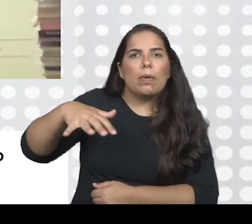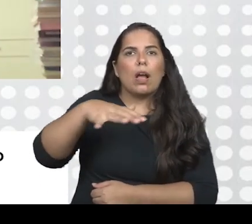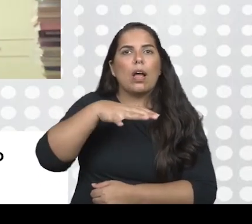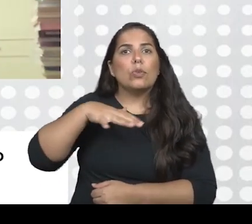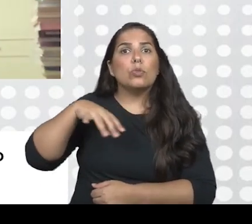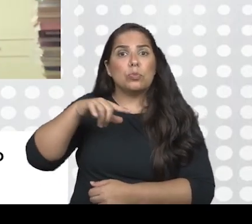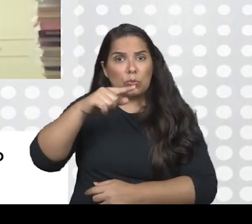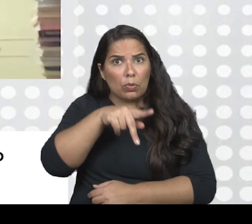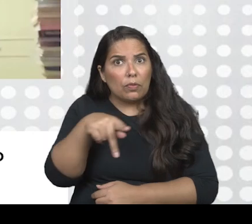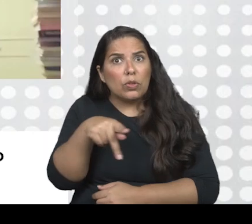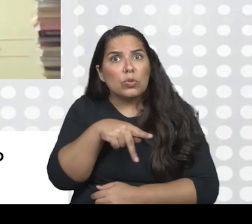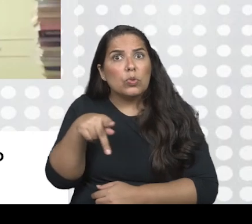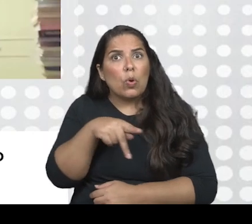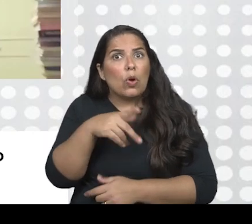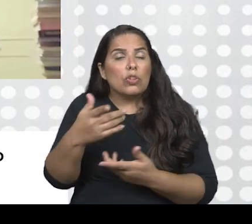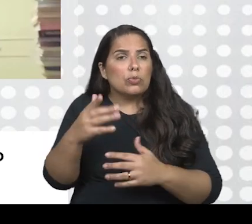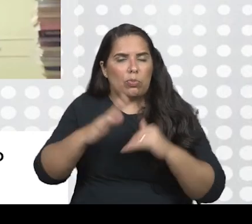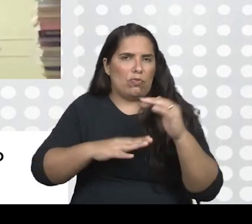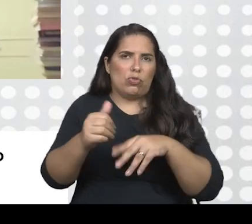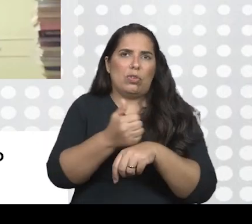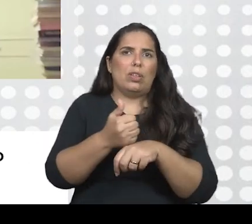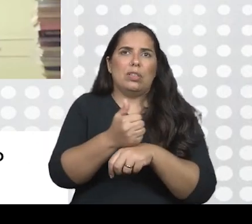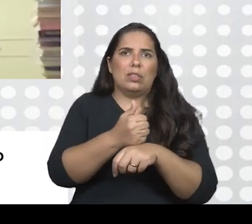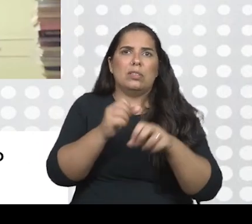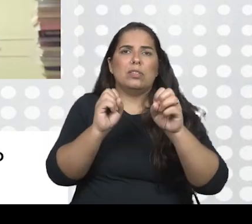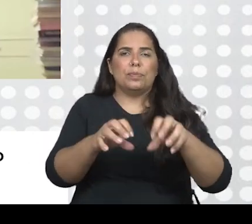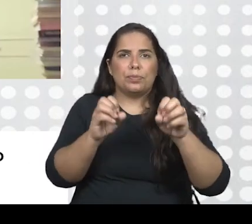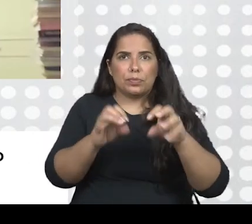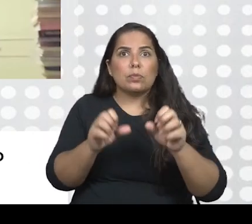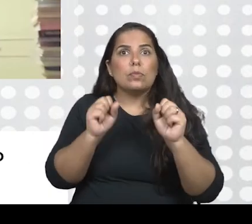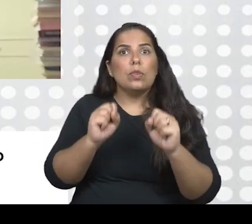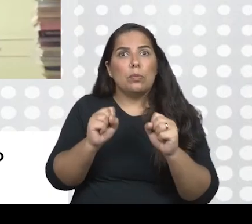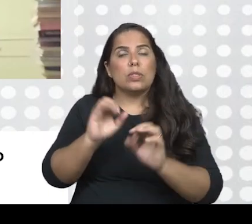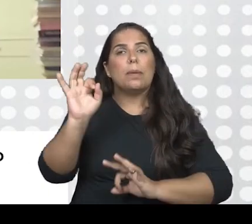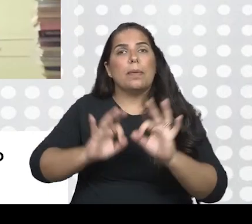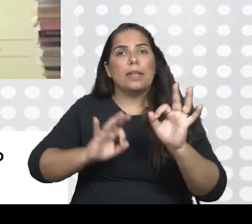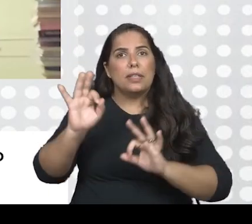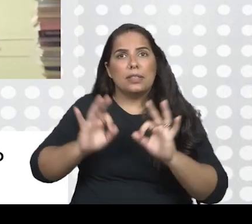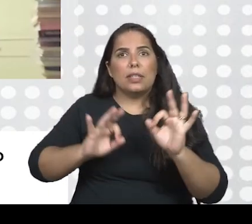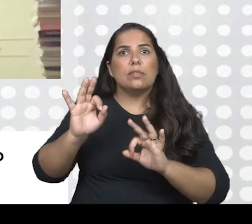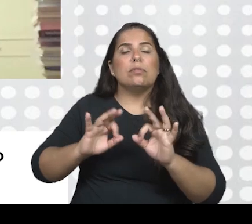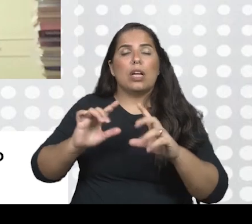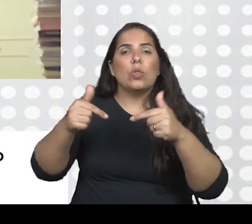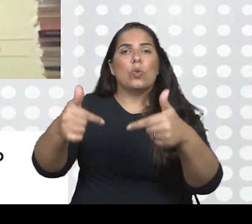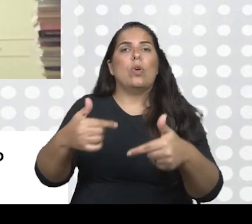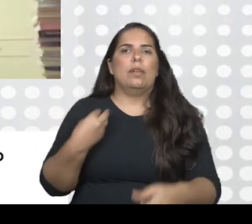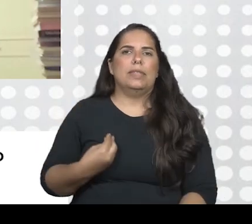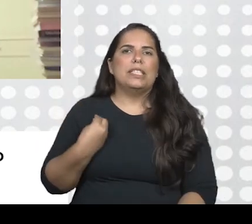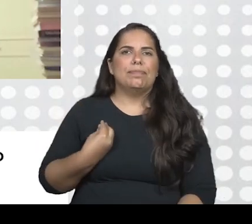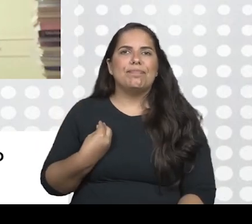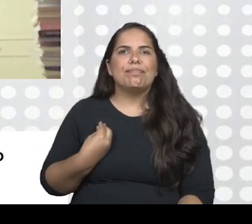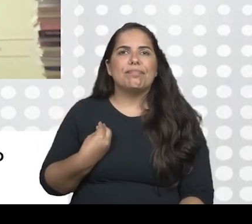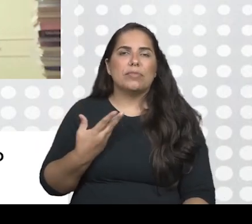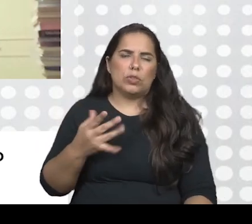que esses professores ou esses profissionais da educação possam planejar e atuar de maneira colaborativa.